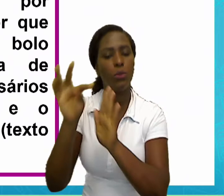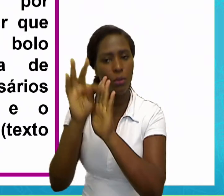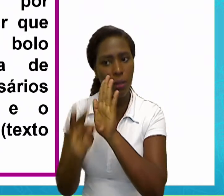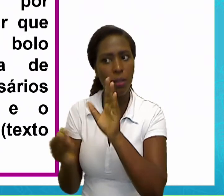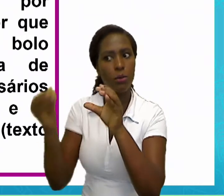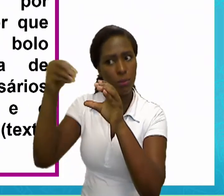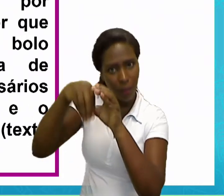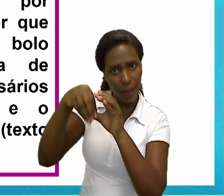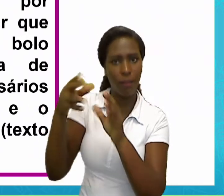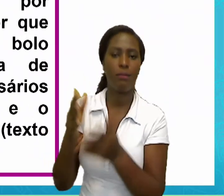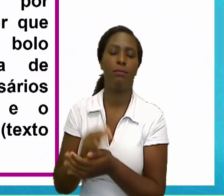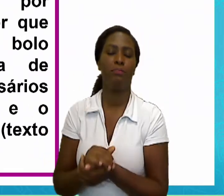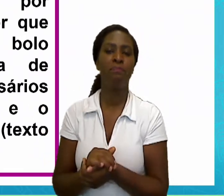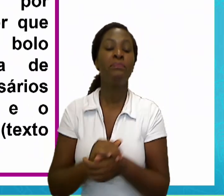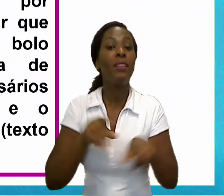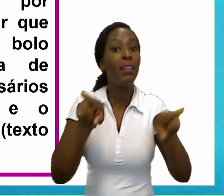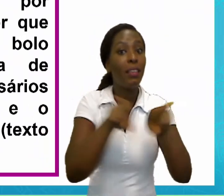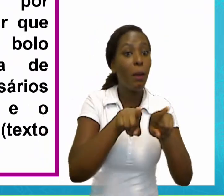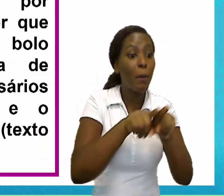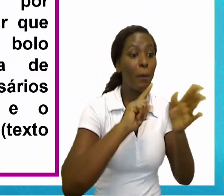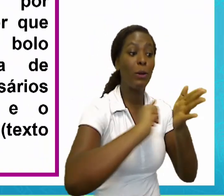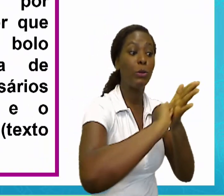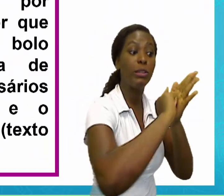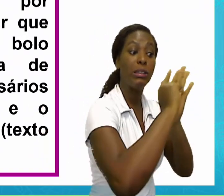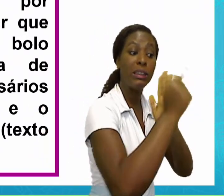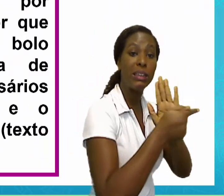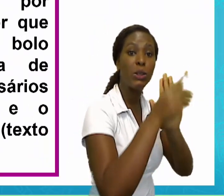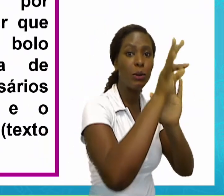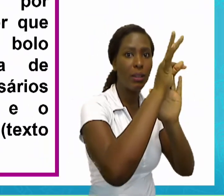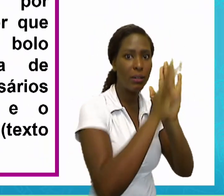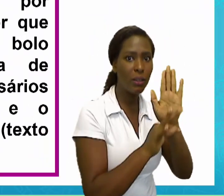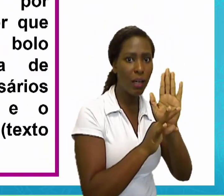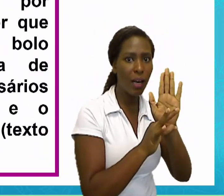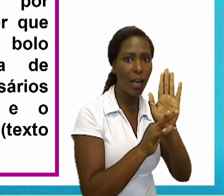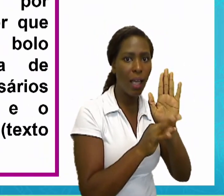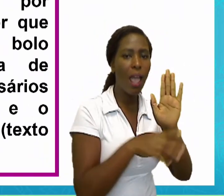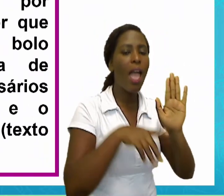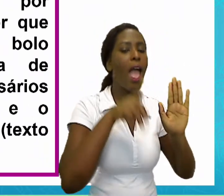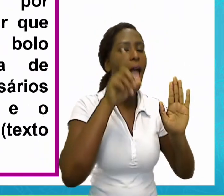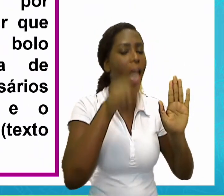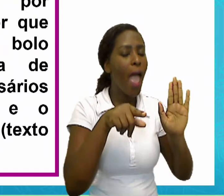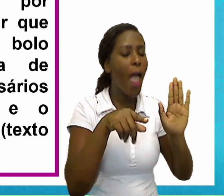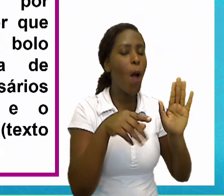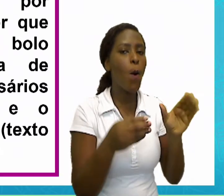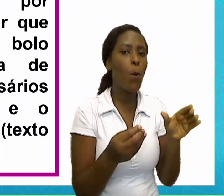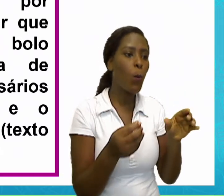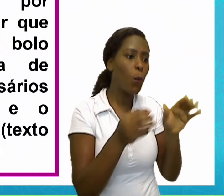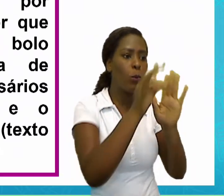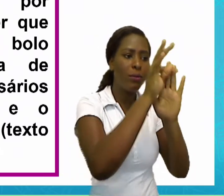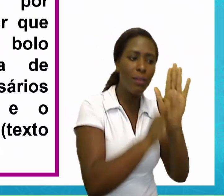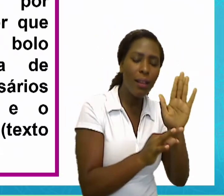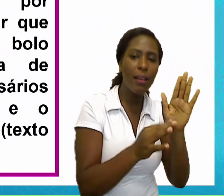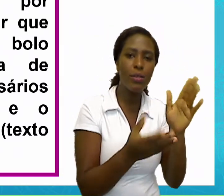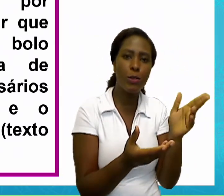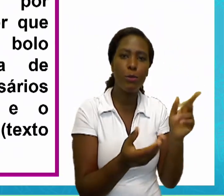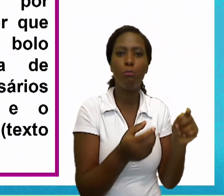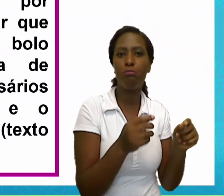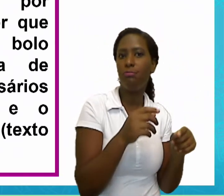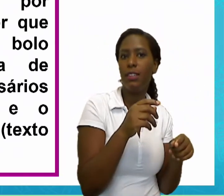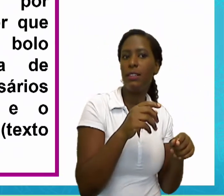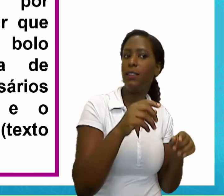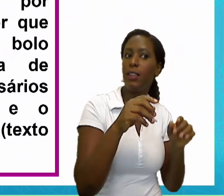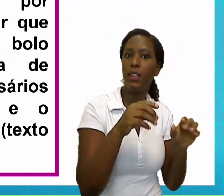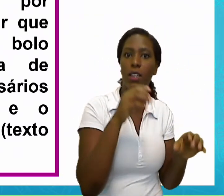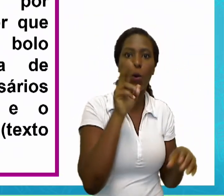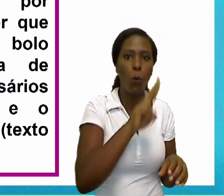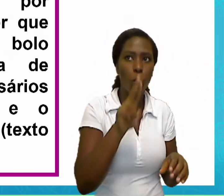dissertativo. E também os gêneros, ou seja, os textos que encaixam dentro dessa categoria. Mas o que é importante